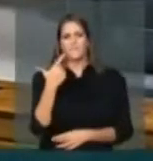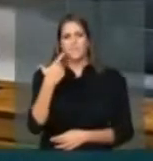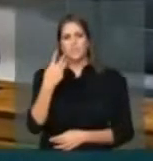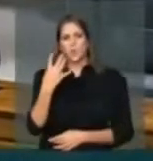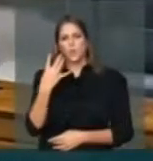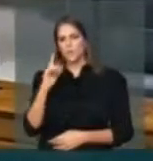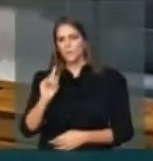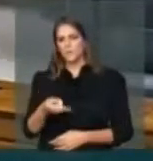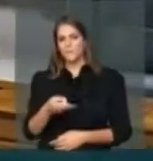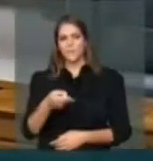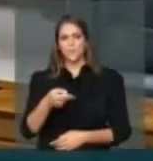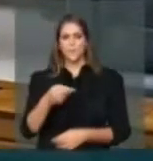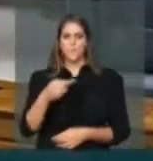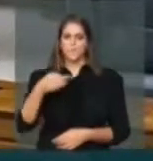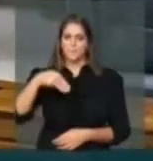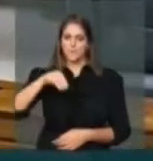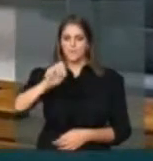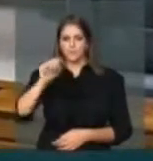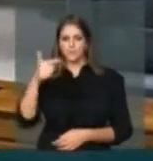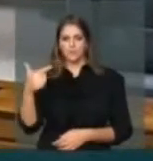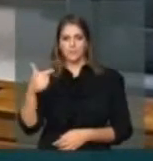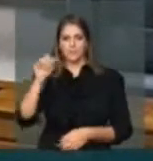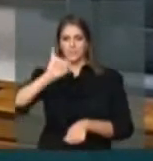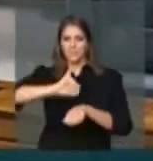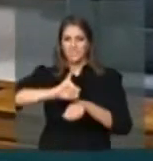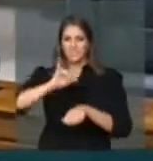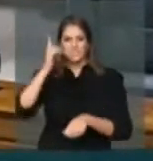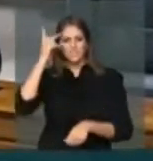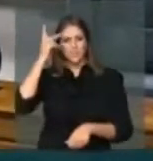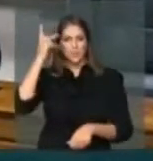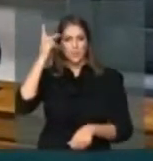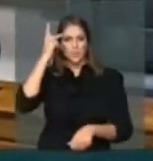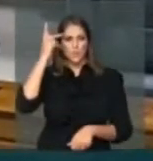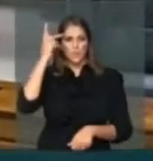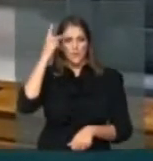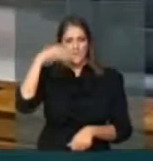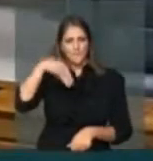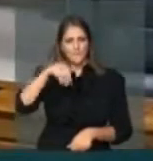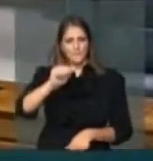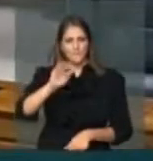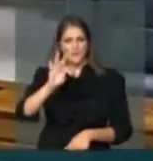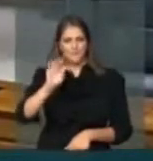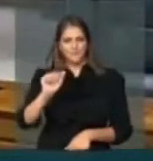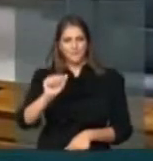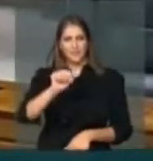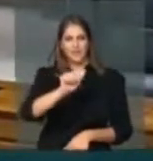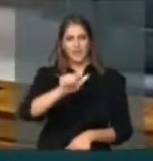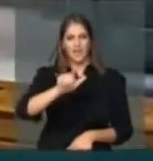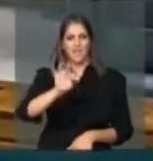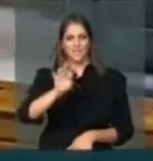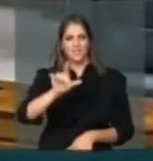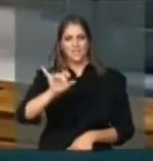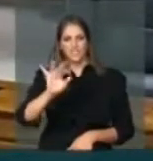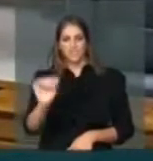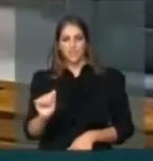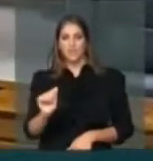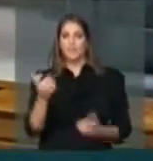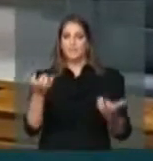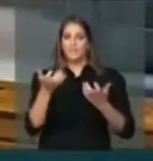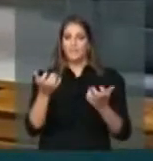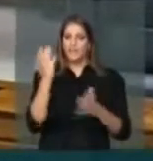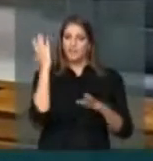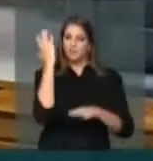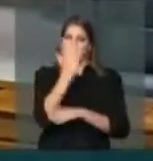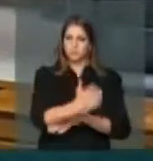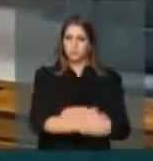mil metros quadrados no centro de São Paulo para construir torres de edifícios no lugar de um